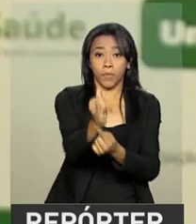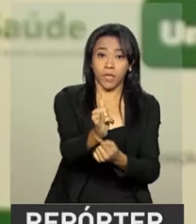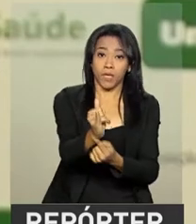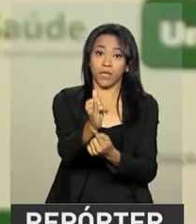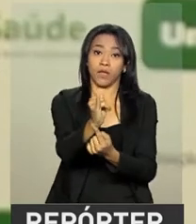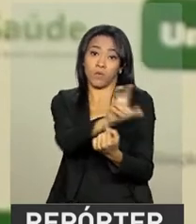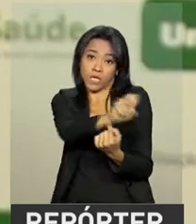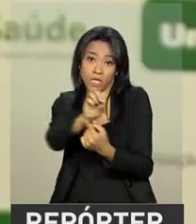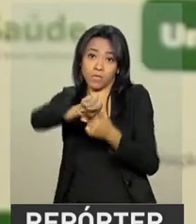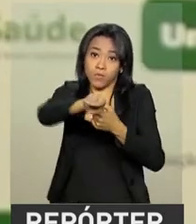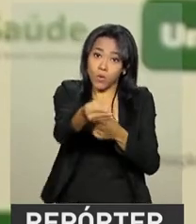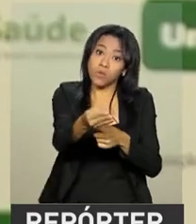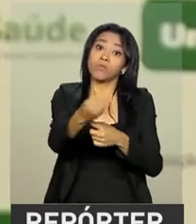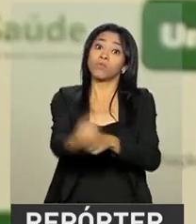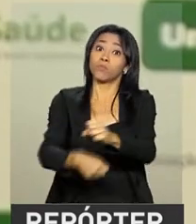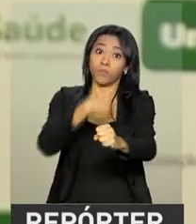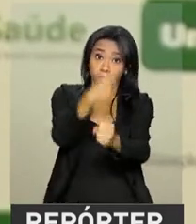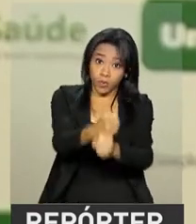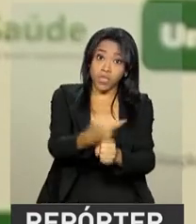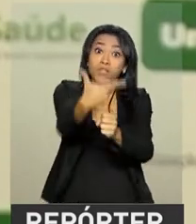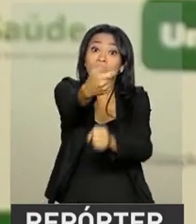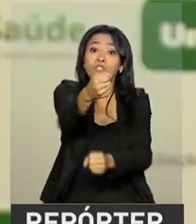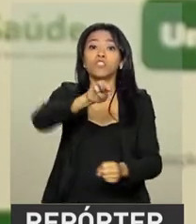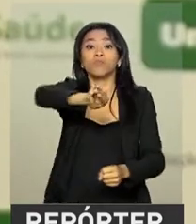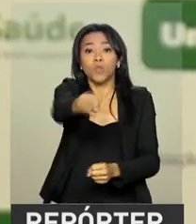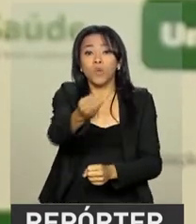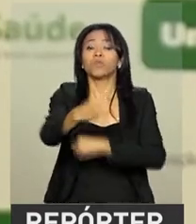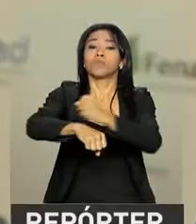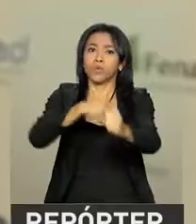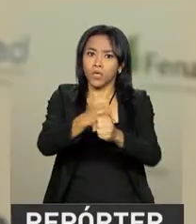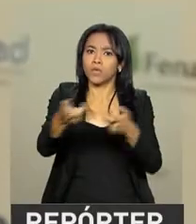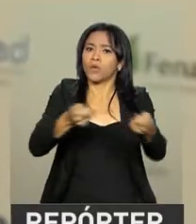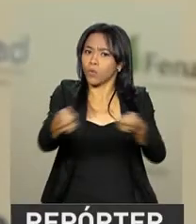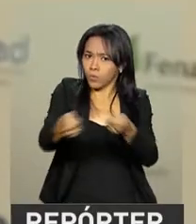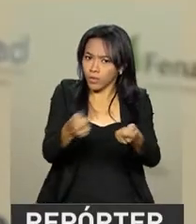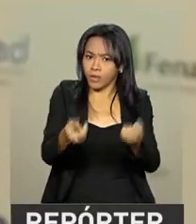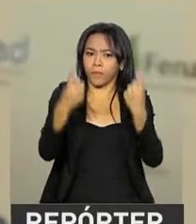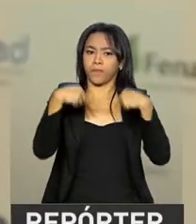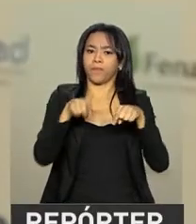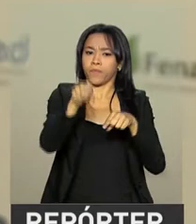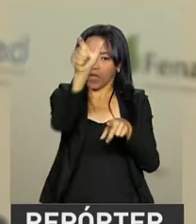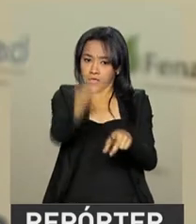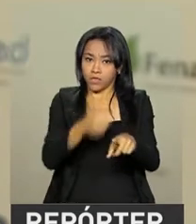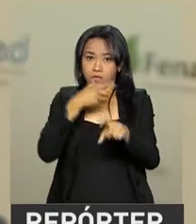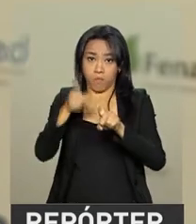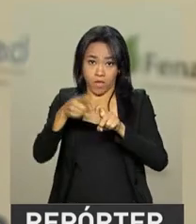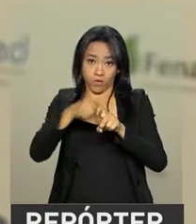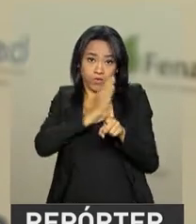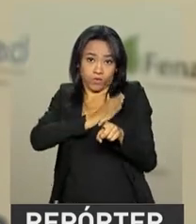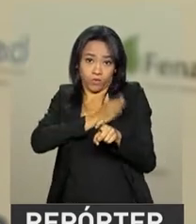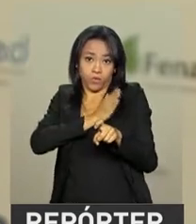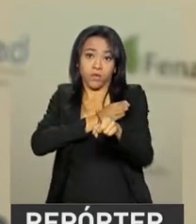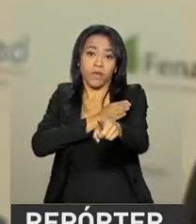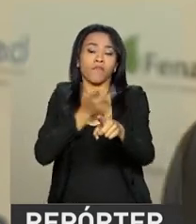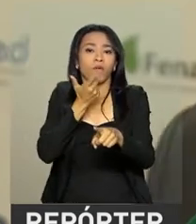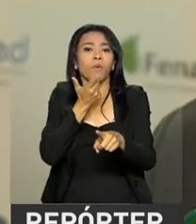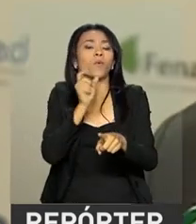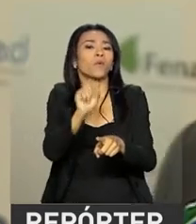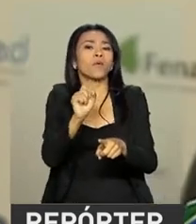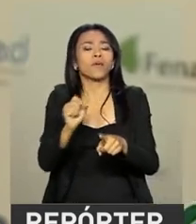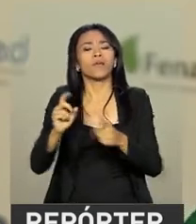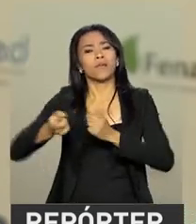e economizará 20 bilhões por ano a partir da sua implementação para o cardiologista roberto kalil filho diretor dos conselhos